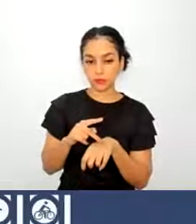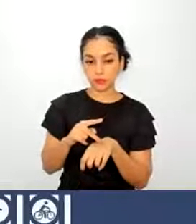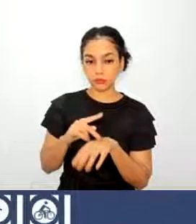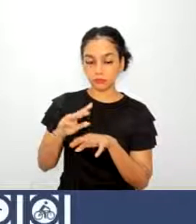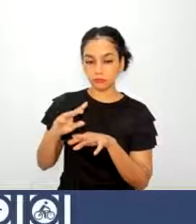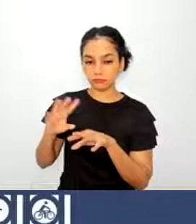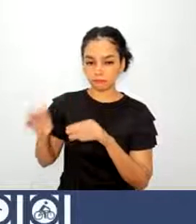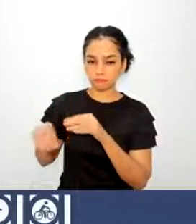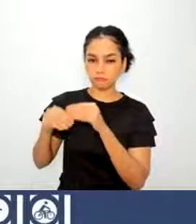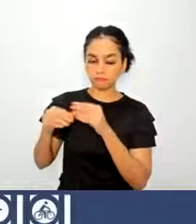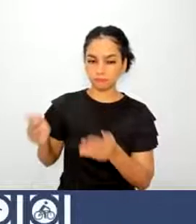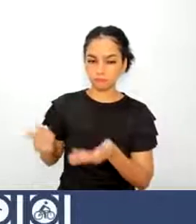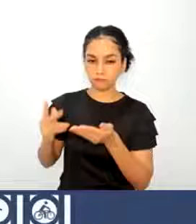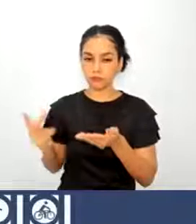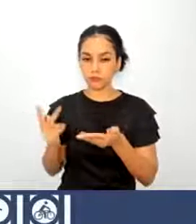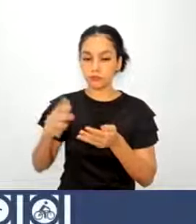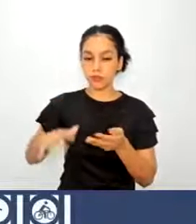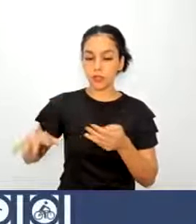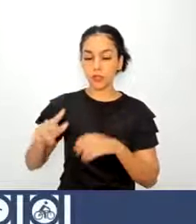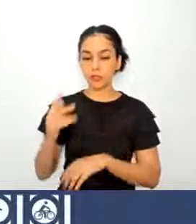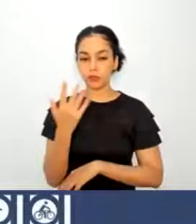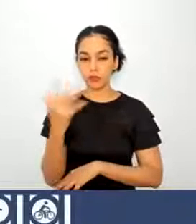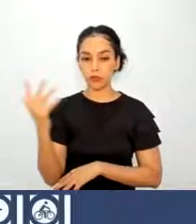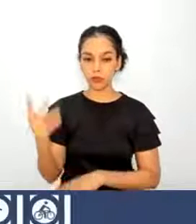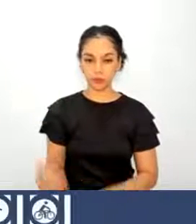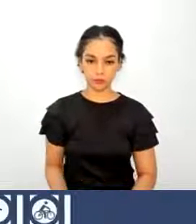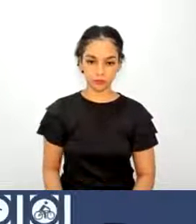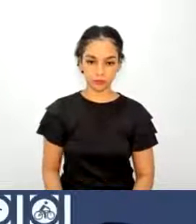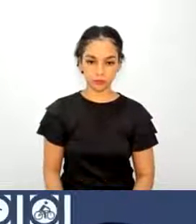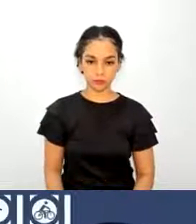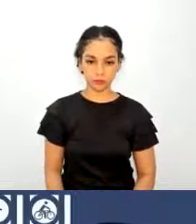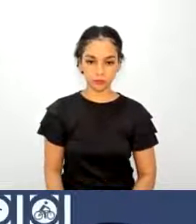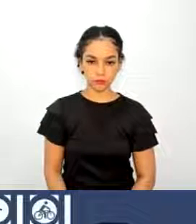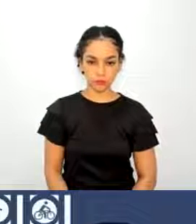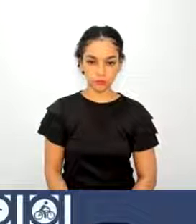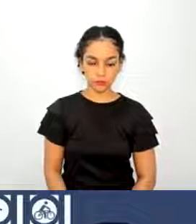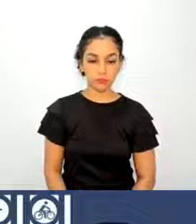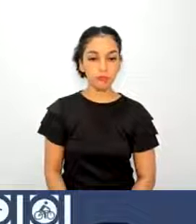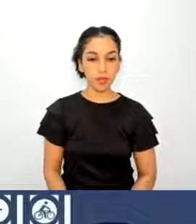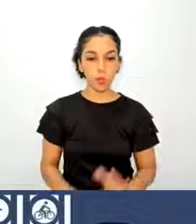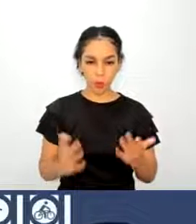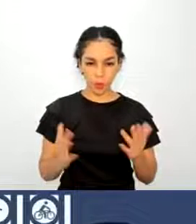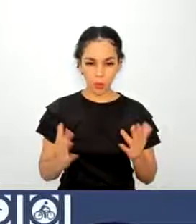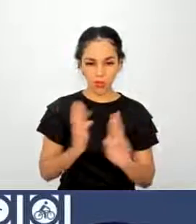nessa questão das áreas verdes? Qual é a relação entre o urbanismo tático e essa...